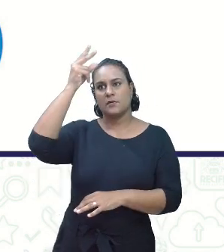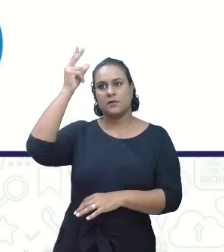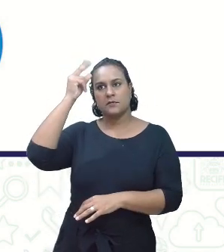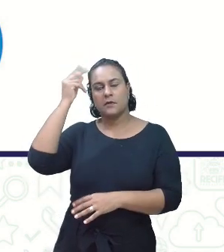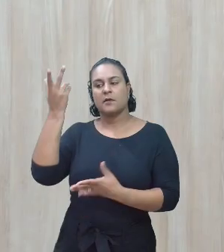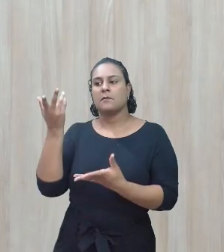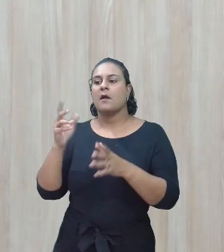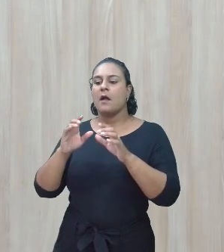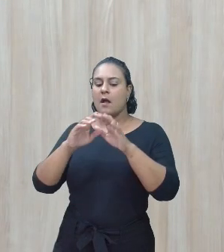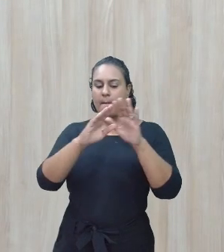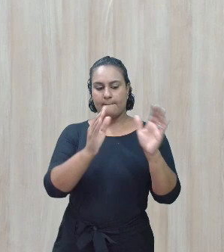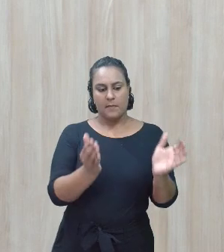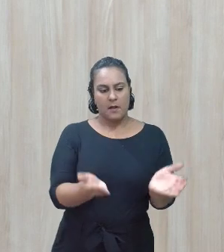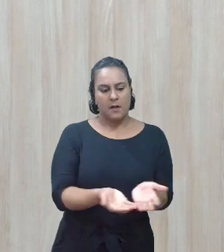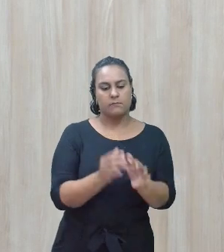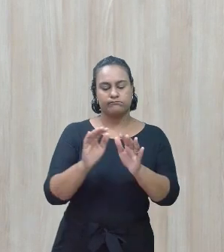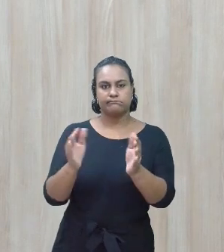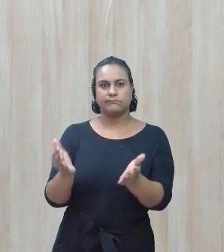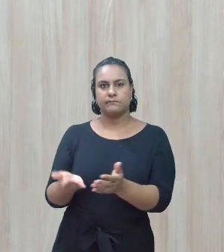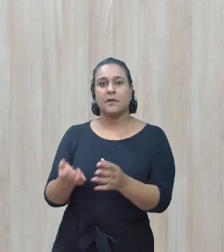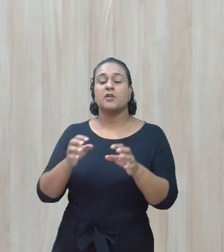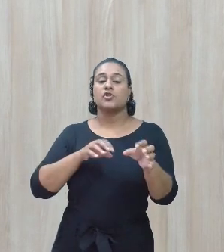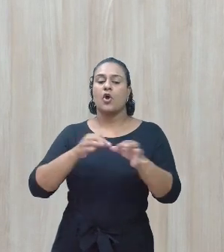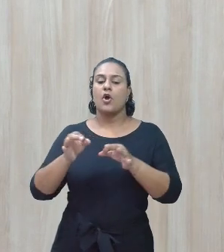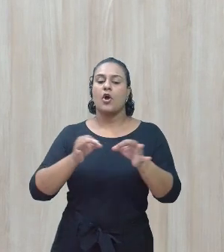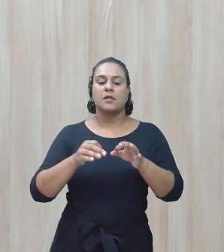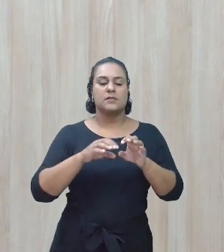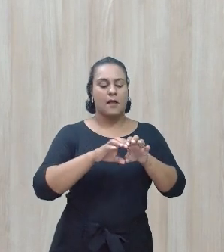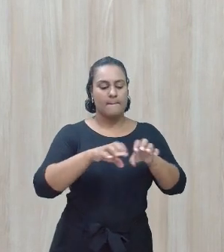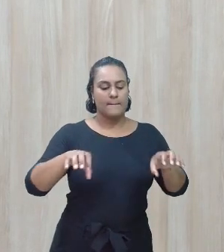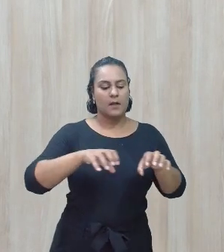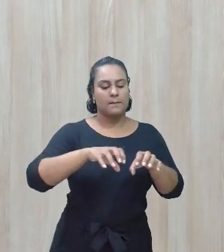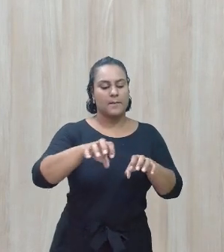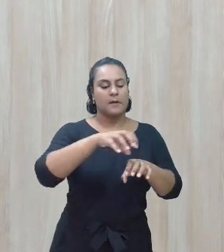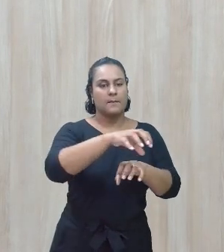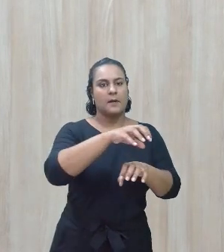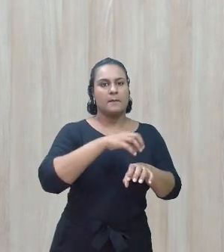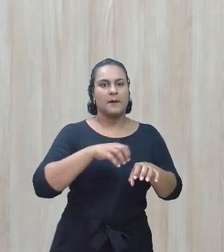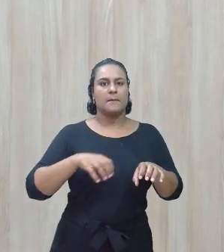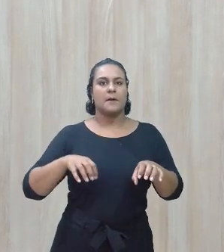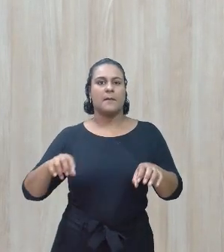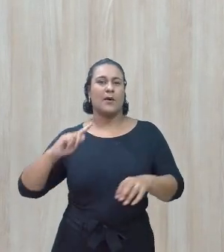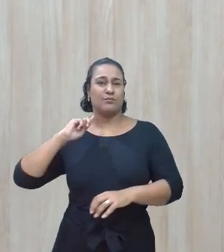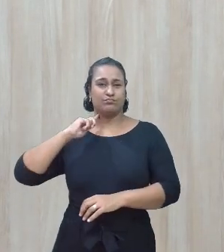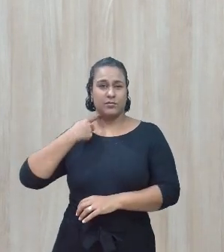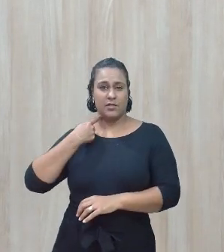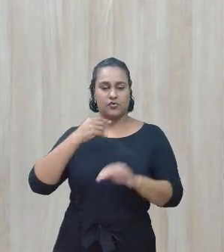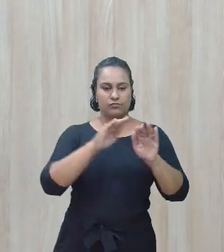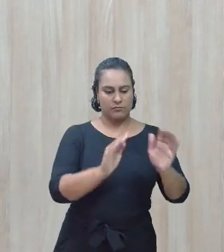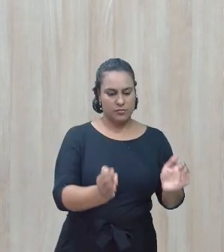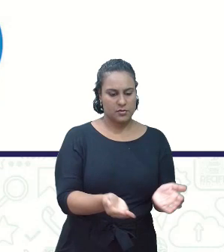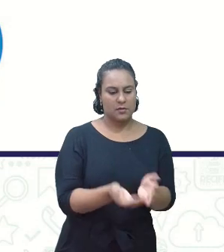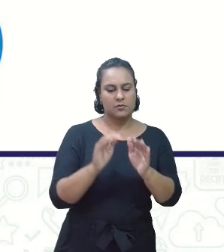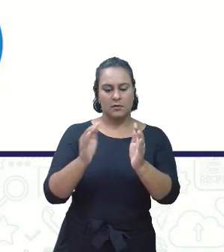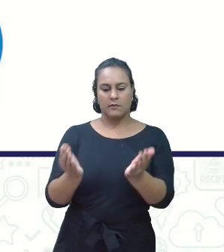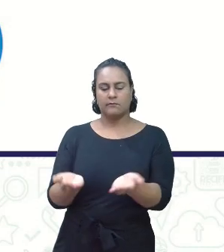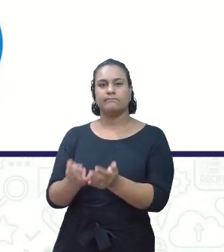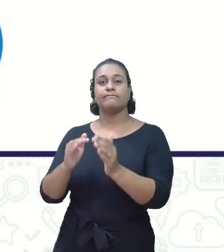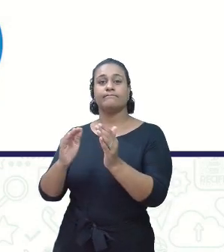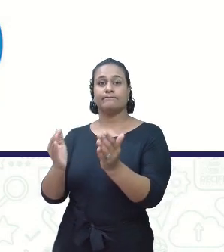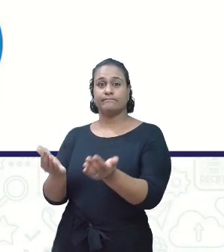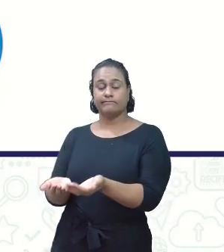pode separar o lixo, gente, e é importante que a gente faça isso, tá? Aqui no Nordeste, por exemplo, a gente tem mais da metade